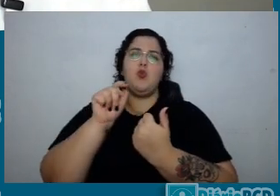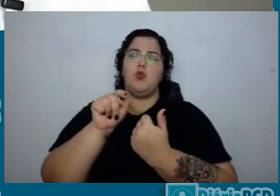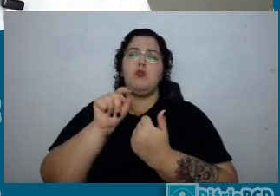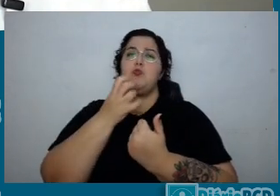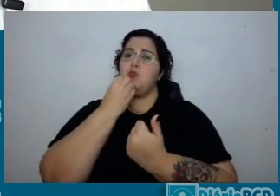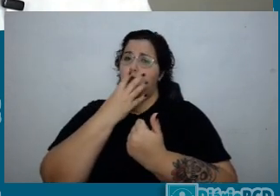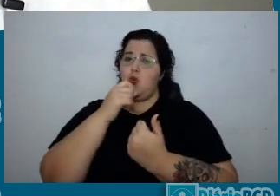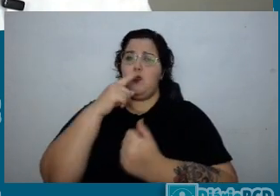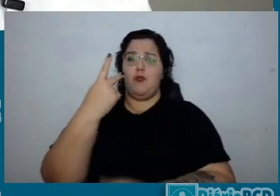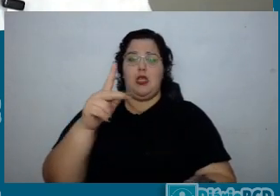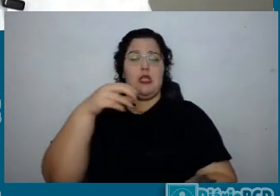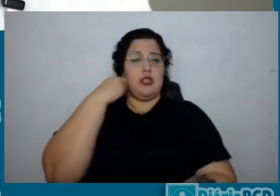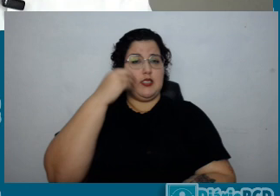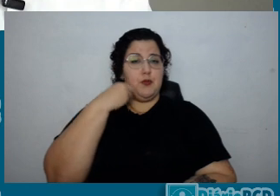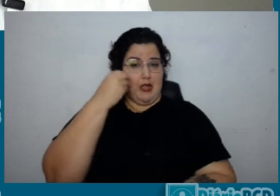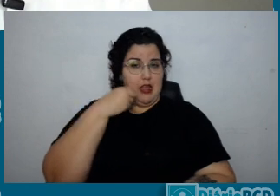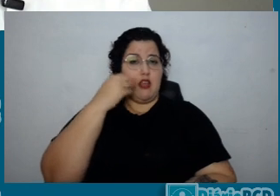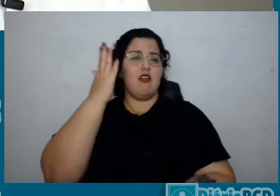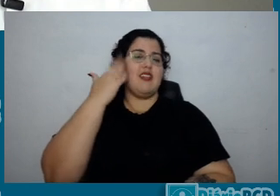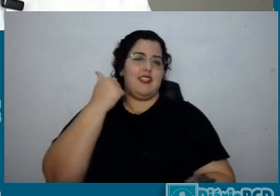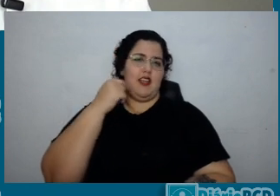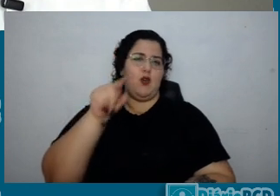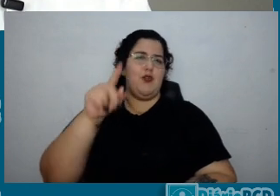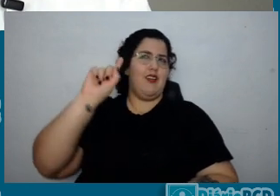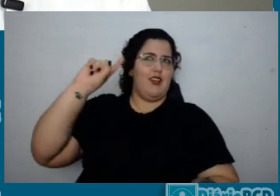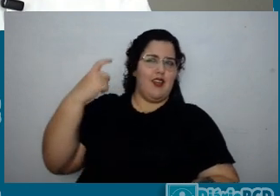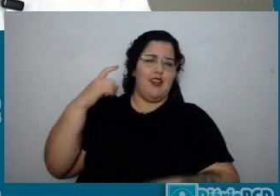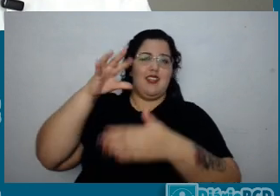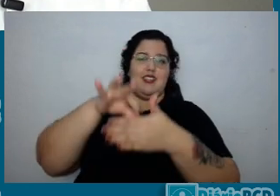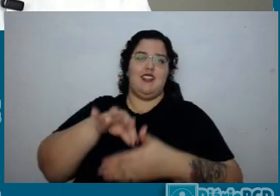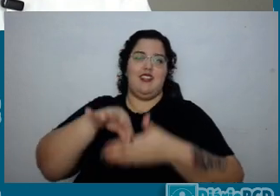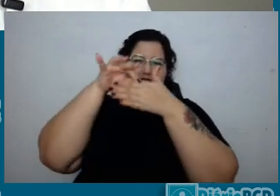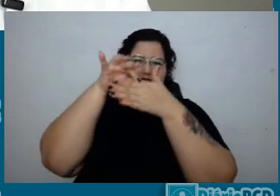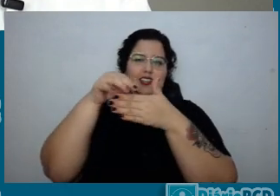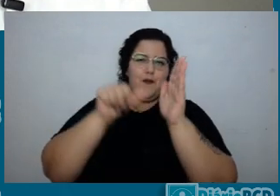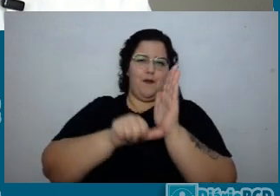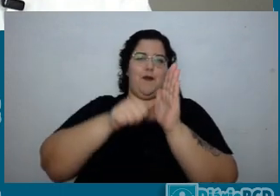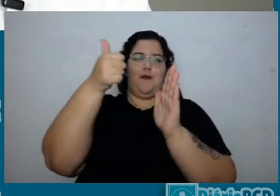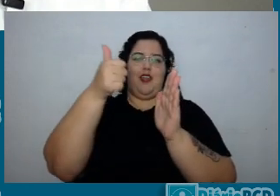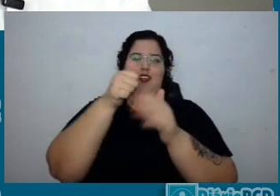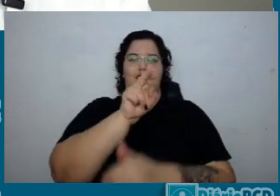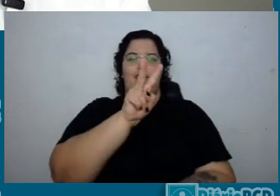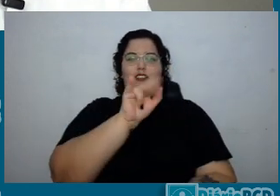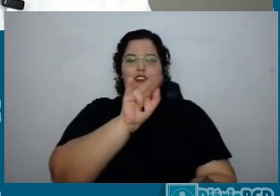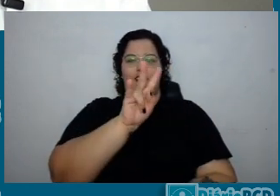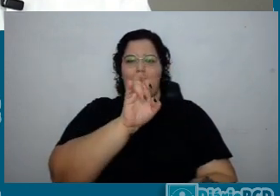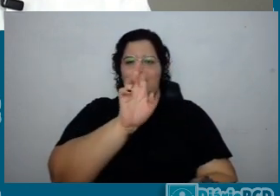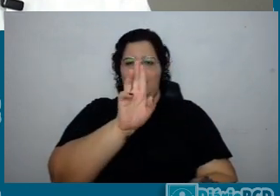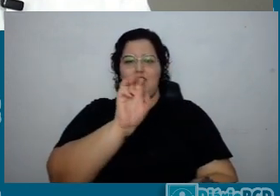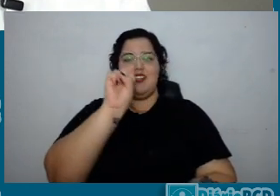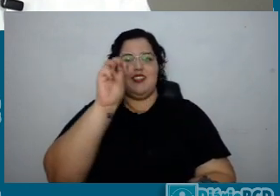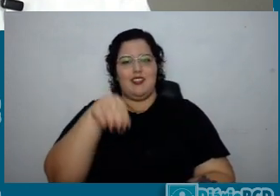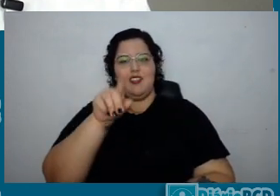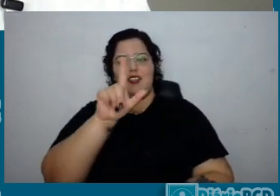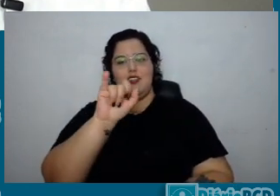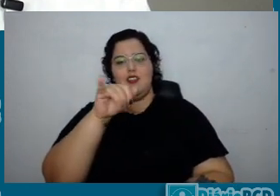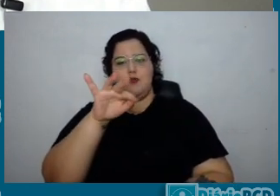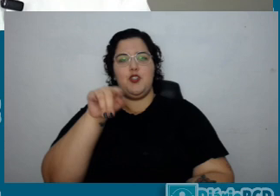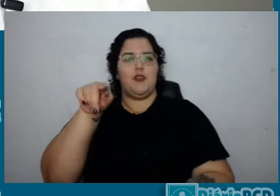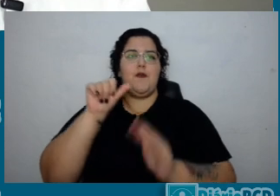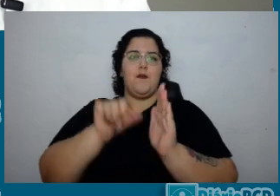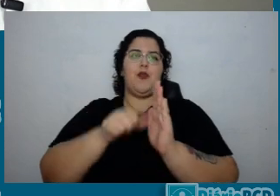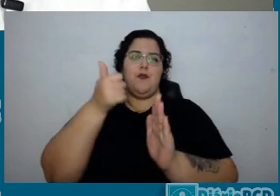grande experiência nesse processo de construção, porque também liderou o Viver Sem Limite 1. Né? Então, a gente aprendeu, né,